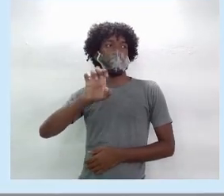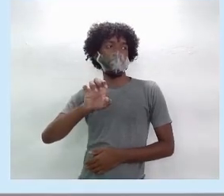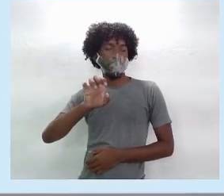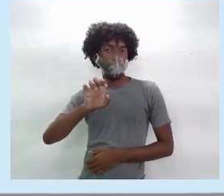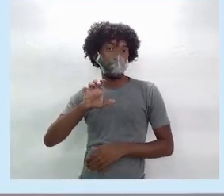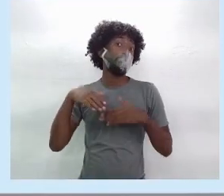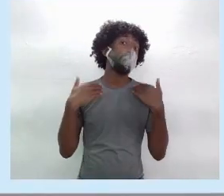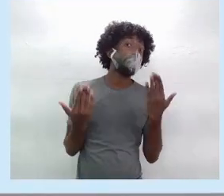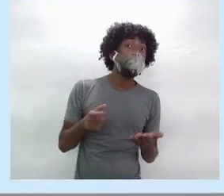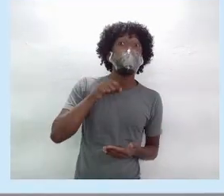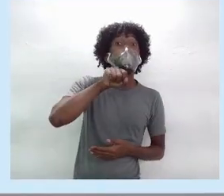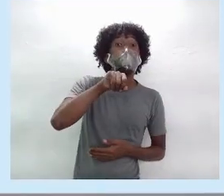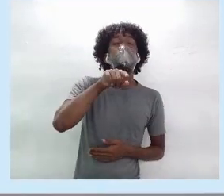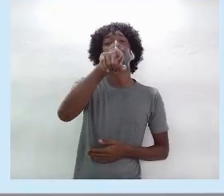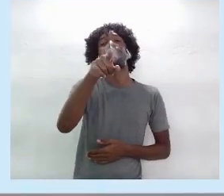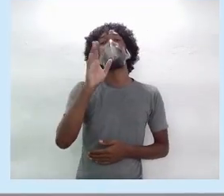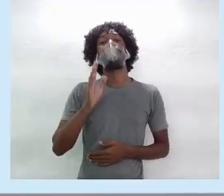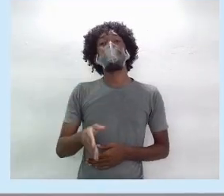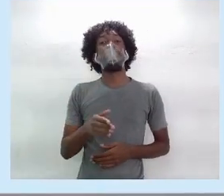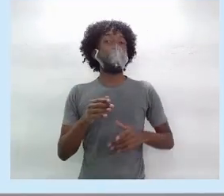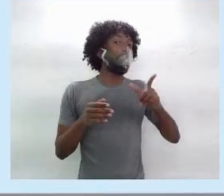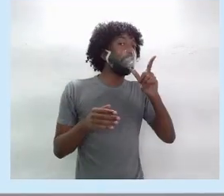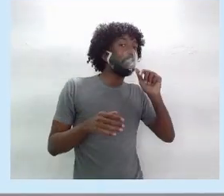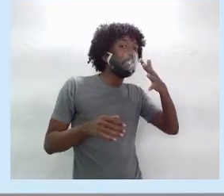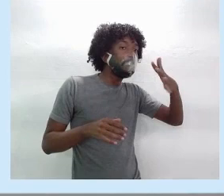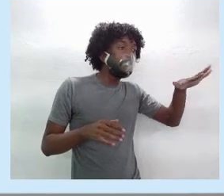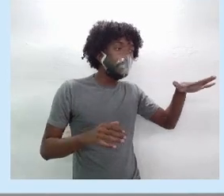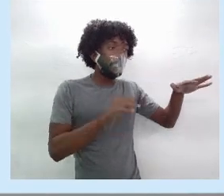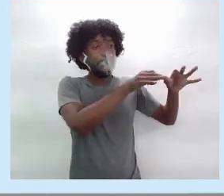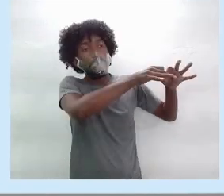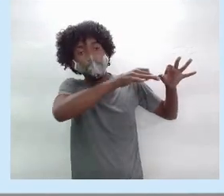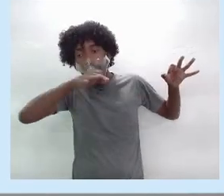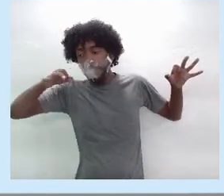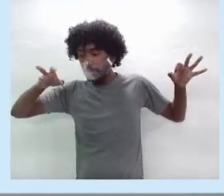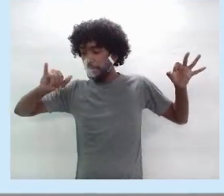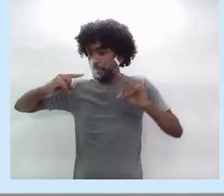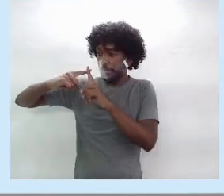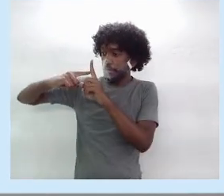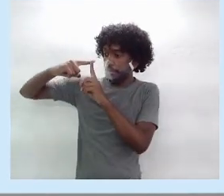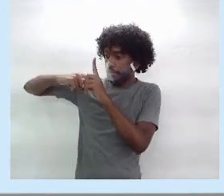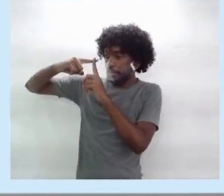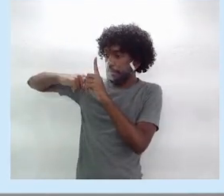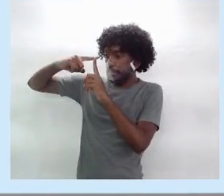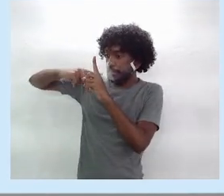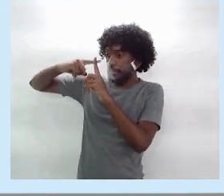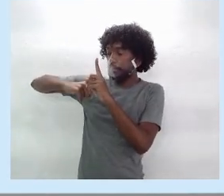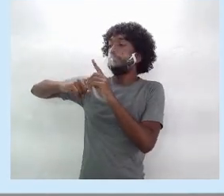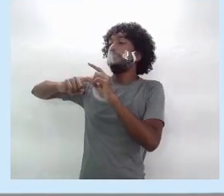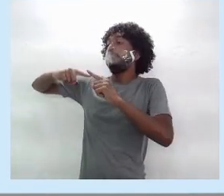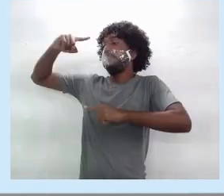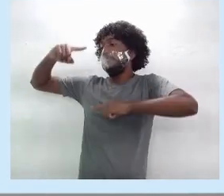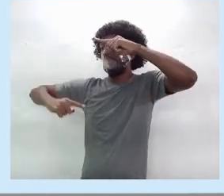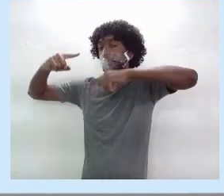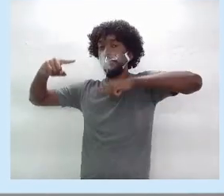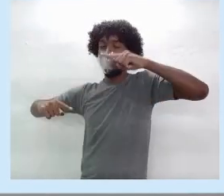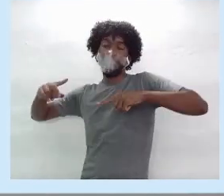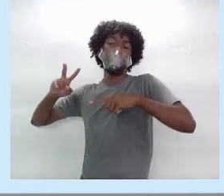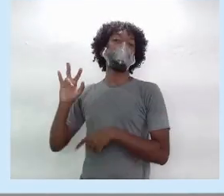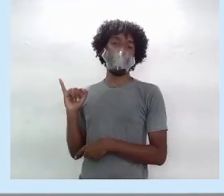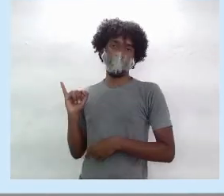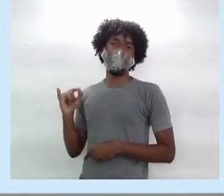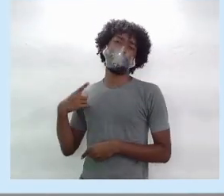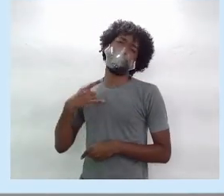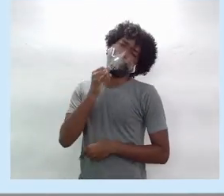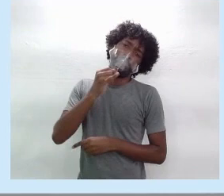está afastado do mar, o que é que vai acontecer? Uma variação de temperatura muito grande. Então, a gente tem ali a cidade